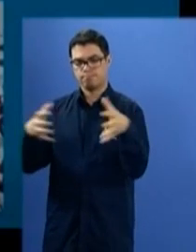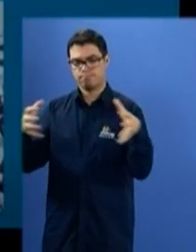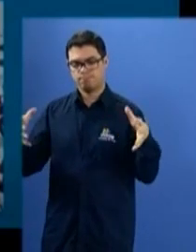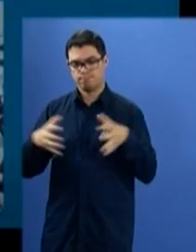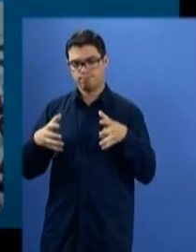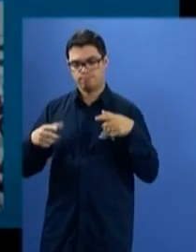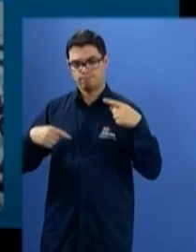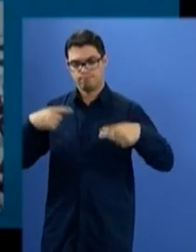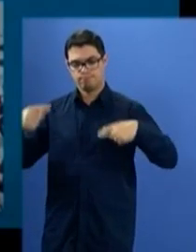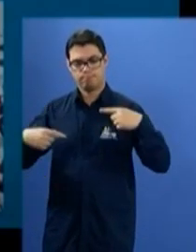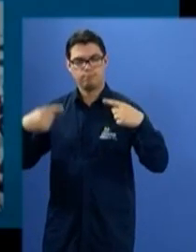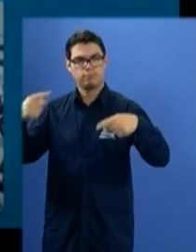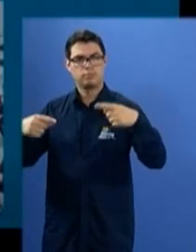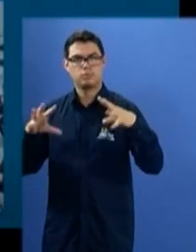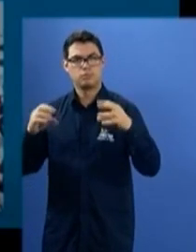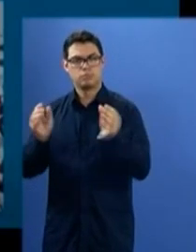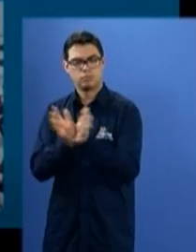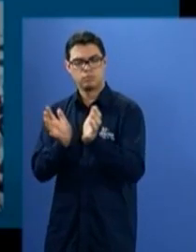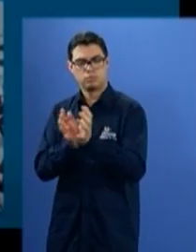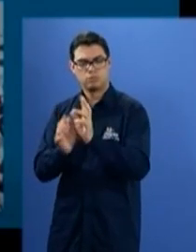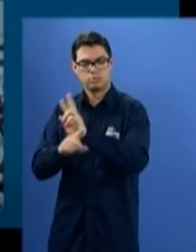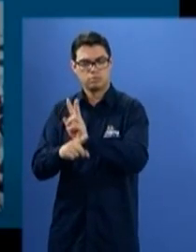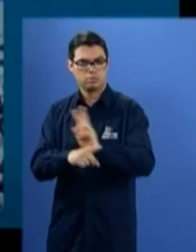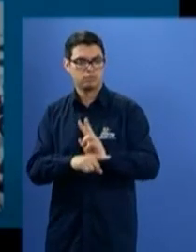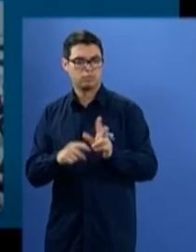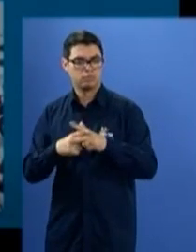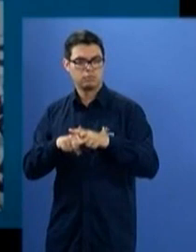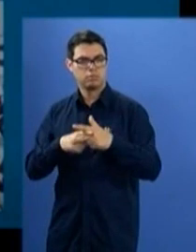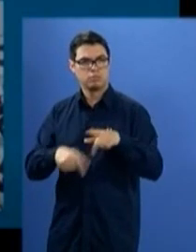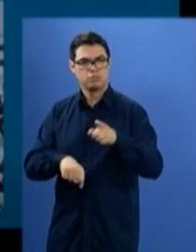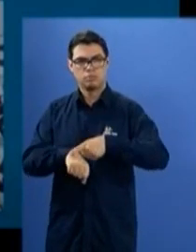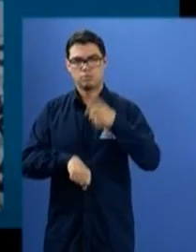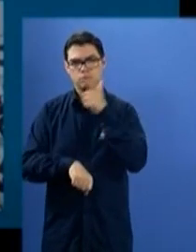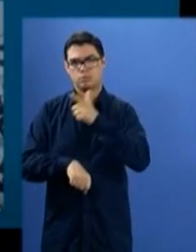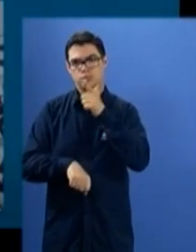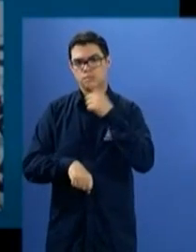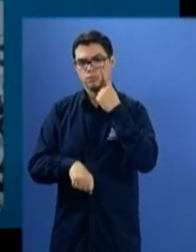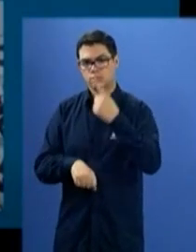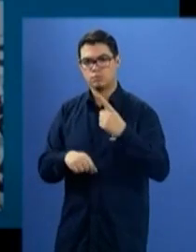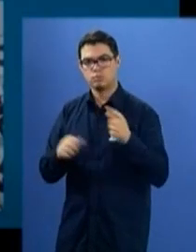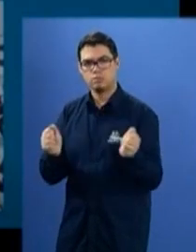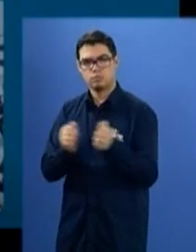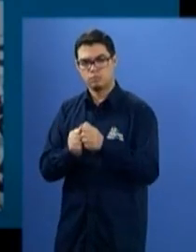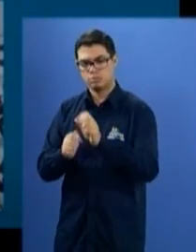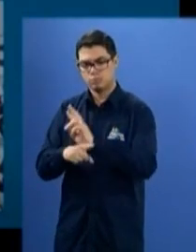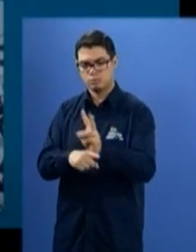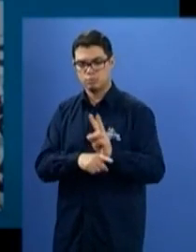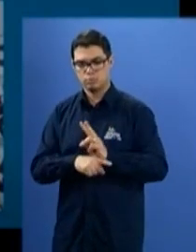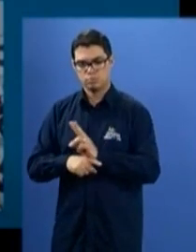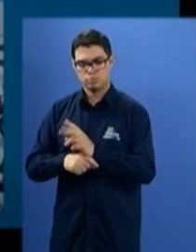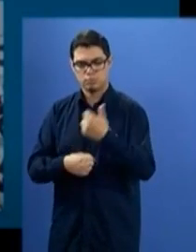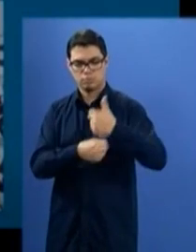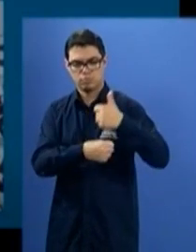para a troca de pneus, toda a equipe já está a postos, preparada. Com os pneus ao lado, todo mundo já em posição para